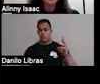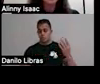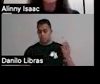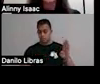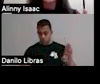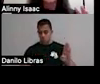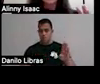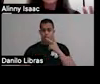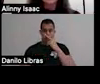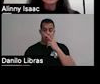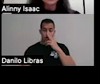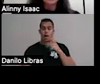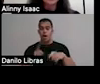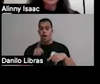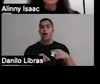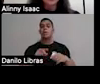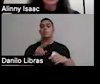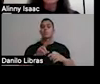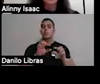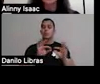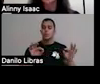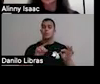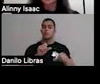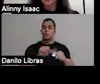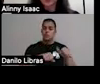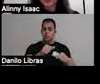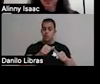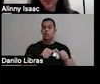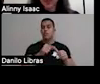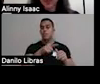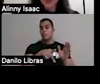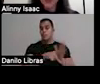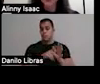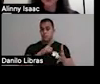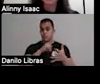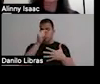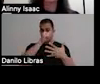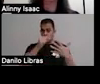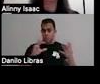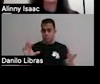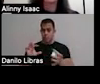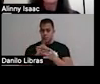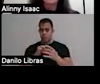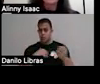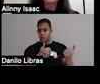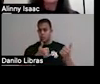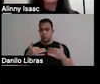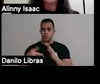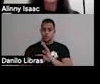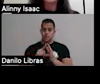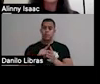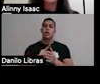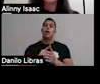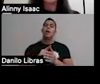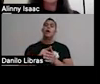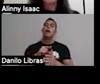nucleotídeo de guanina. E dentre essas 5 subunidades, portanto, que compõem esse complexo decamérico que eu acabei de mencionar, essa